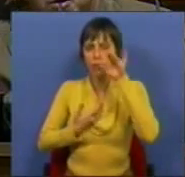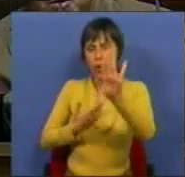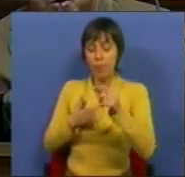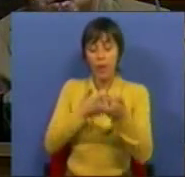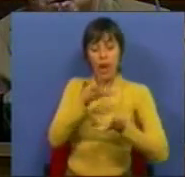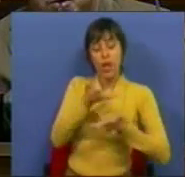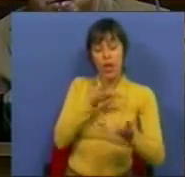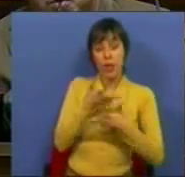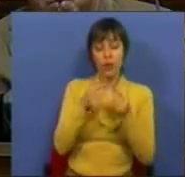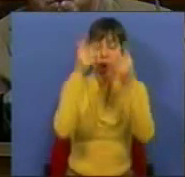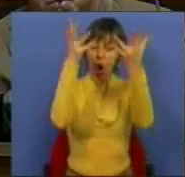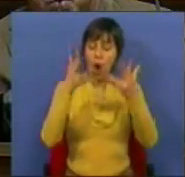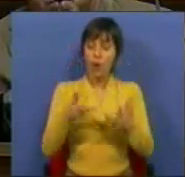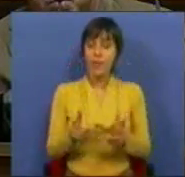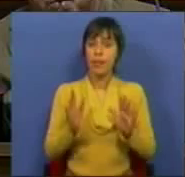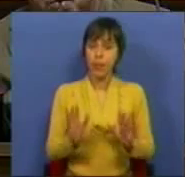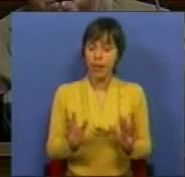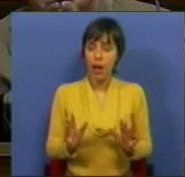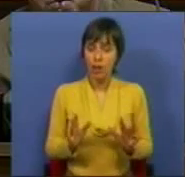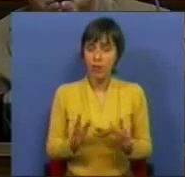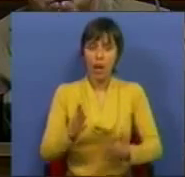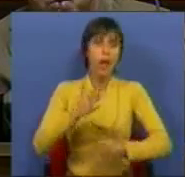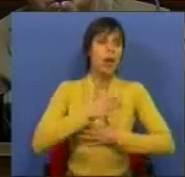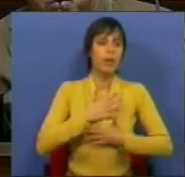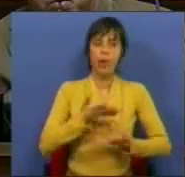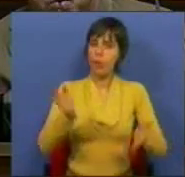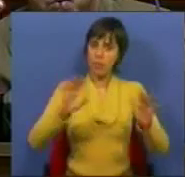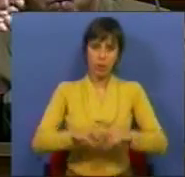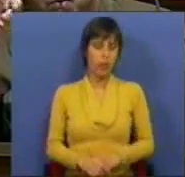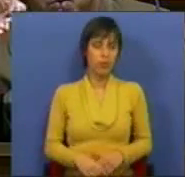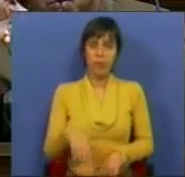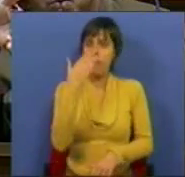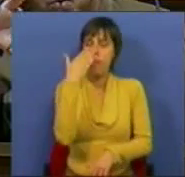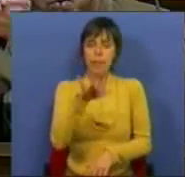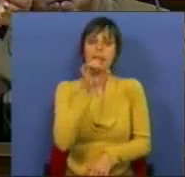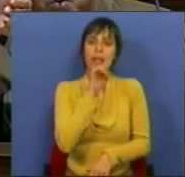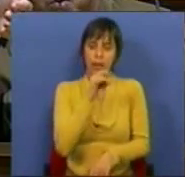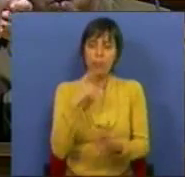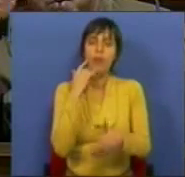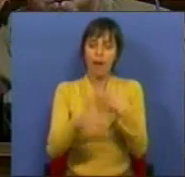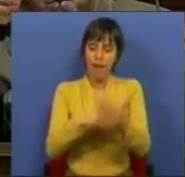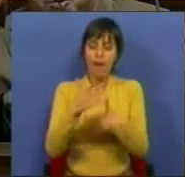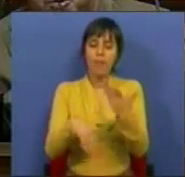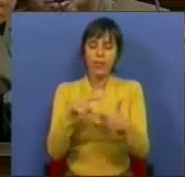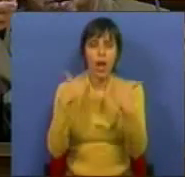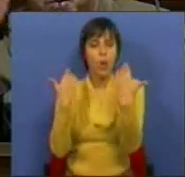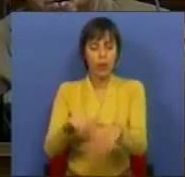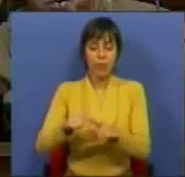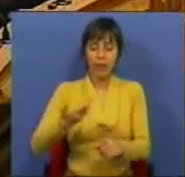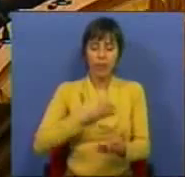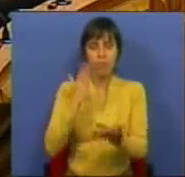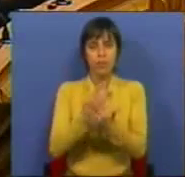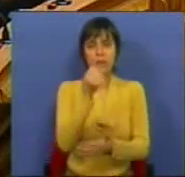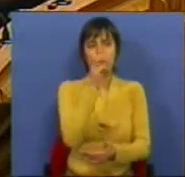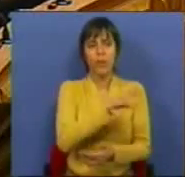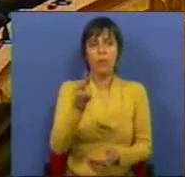nas negociações orçamentais, tão amigos que estavam, parecia que era possível avançar um limite de endividamento de